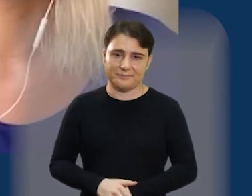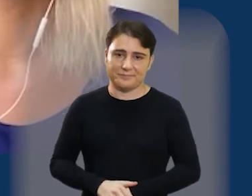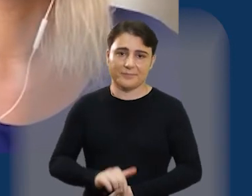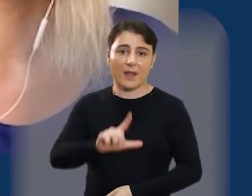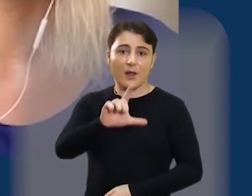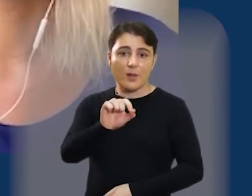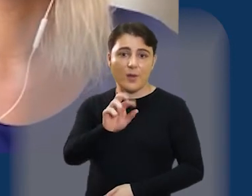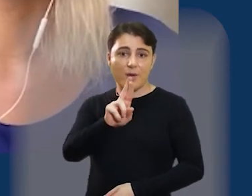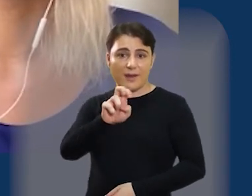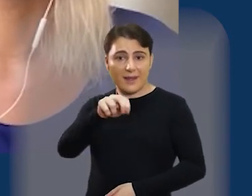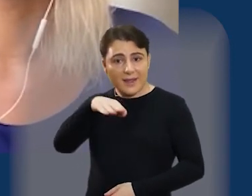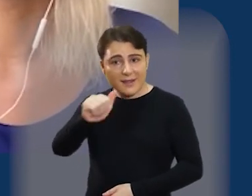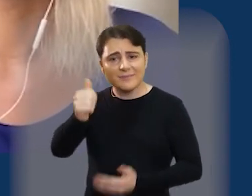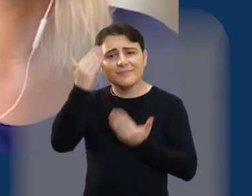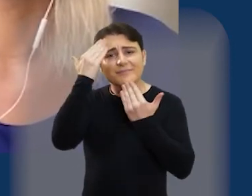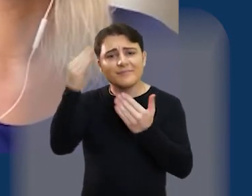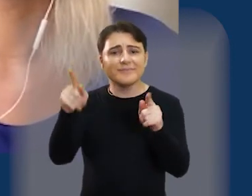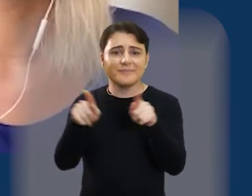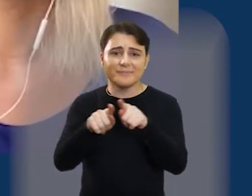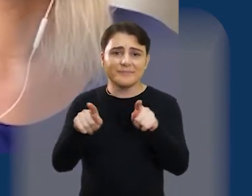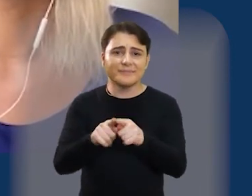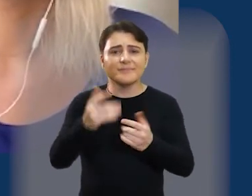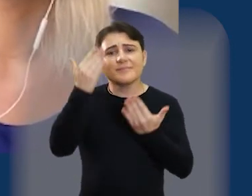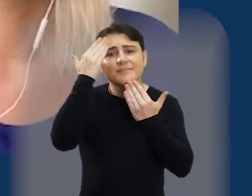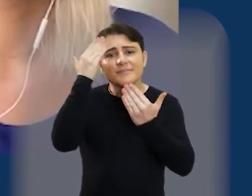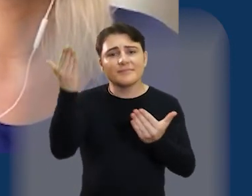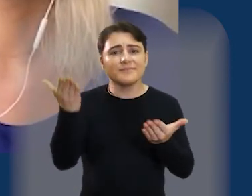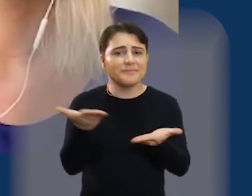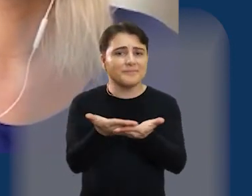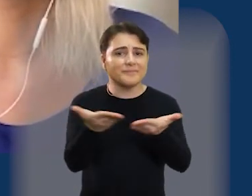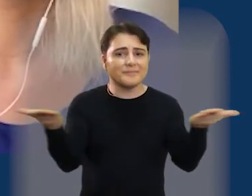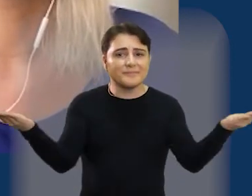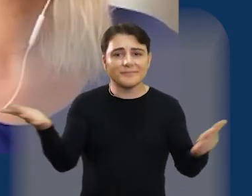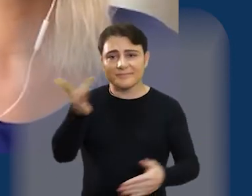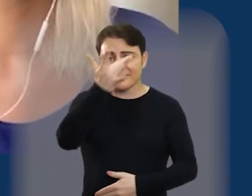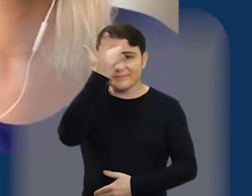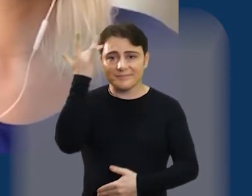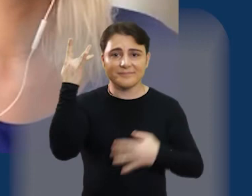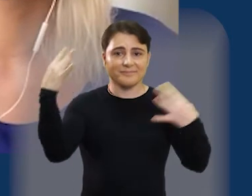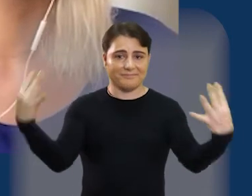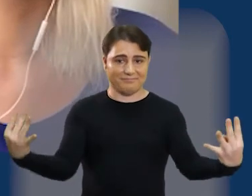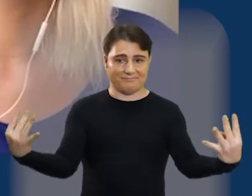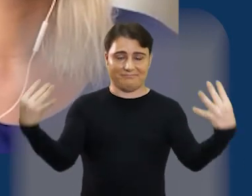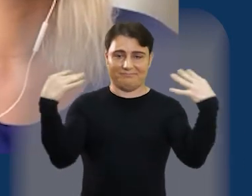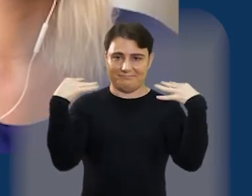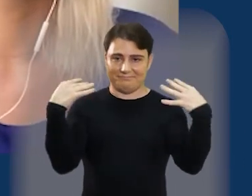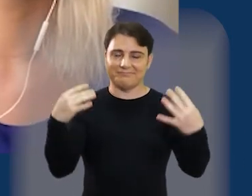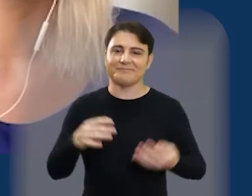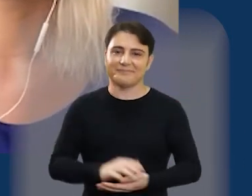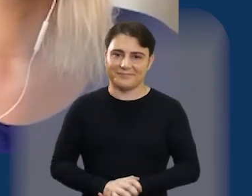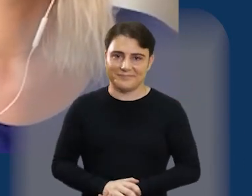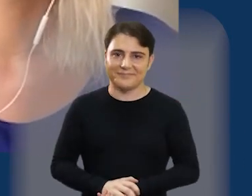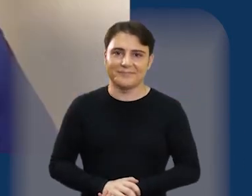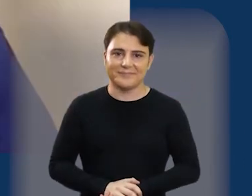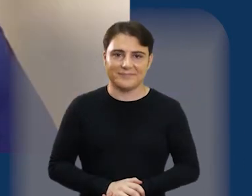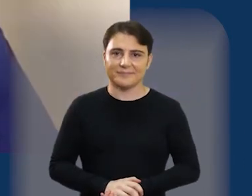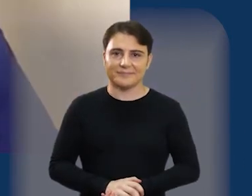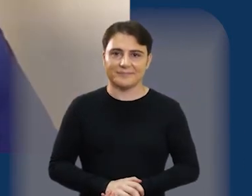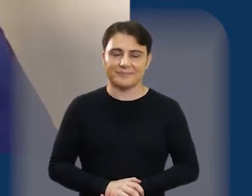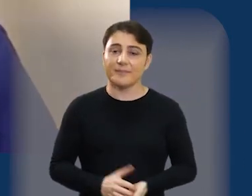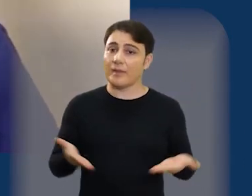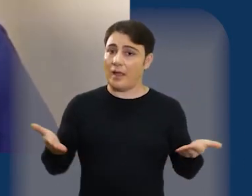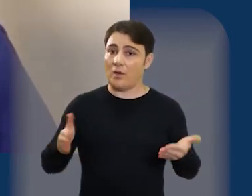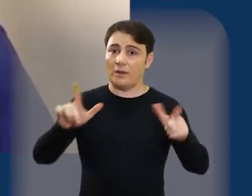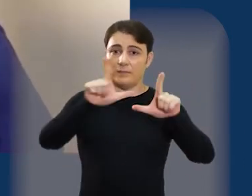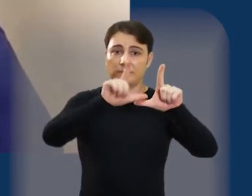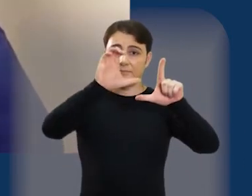E muito obrigado aos nossos telespectadores, às pessoas que estão nos assistindo.